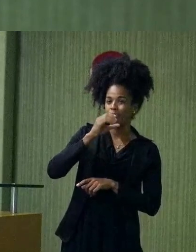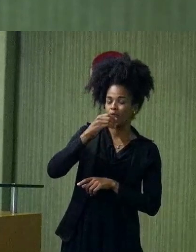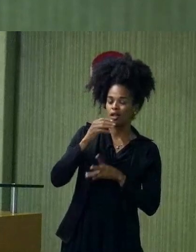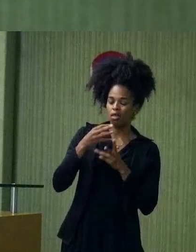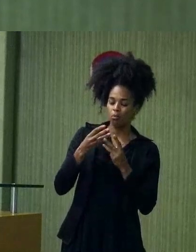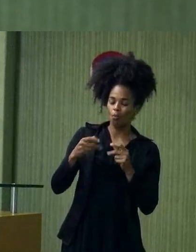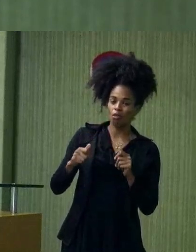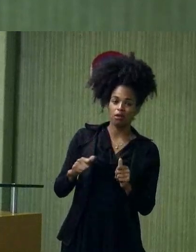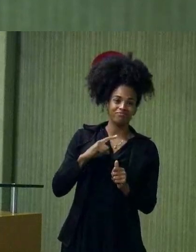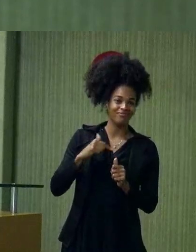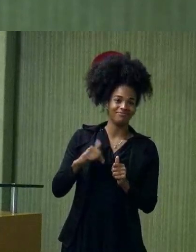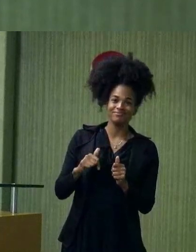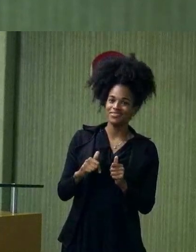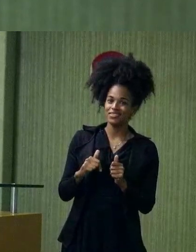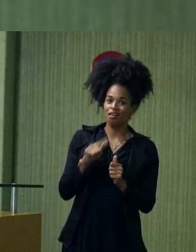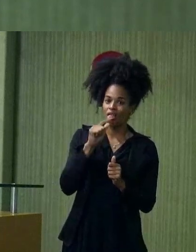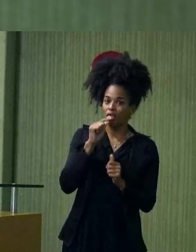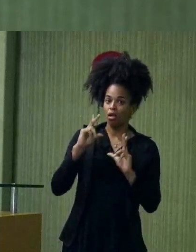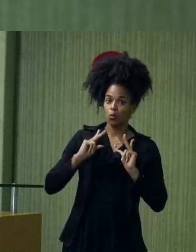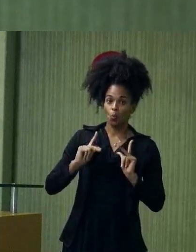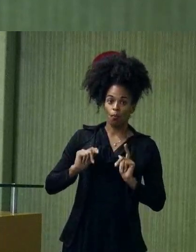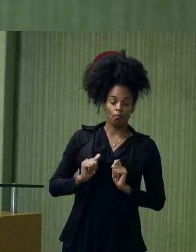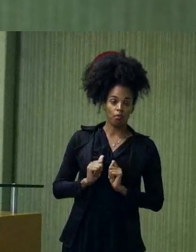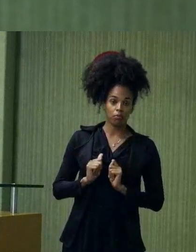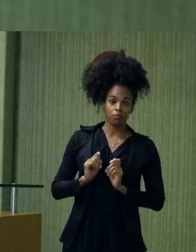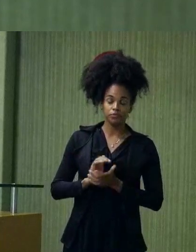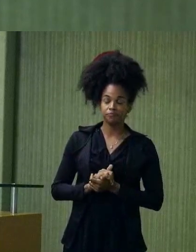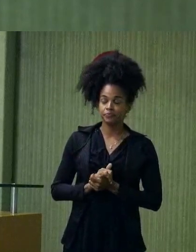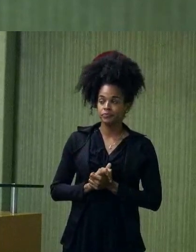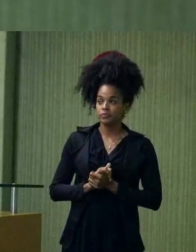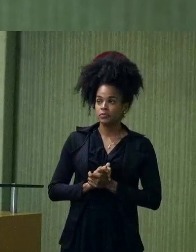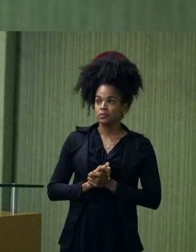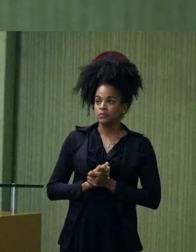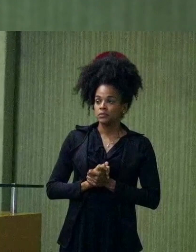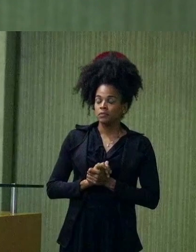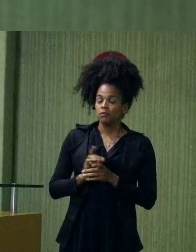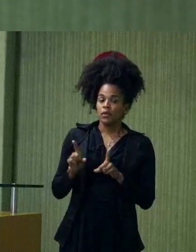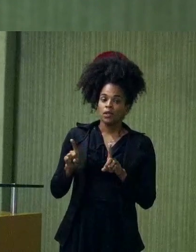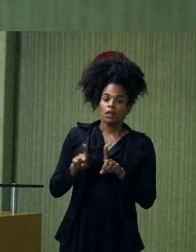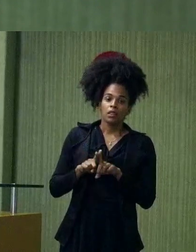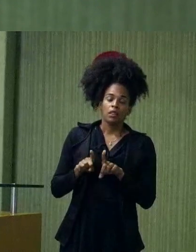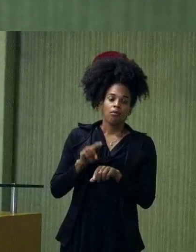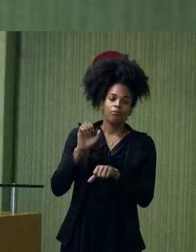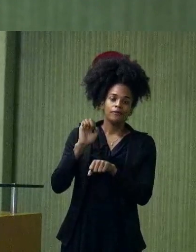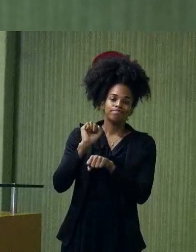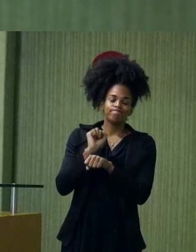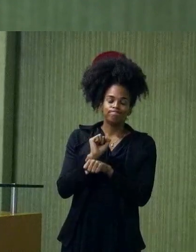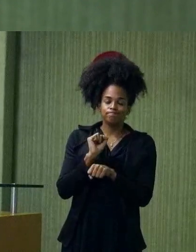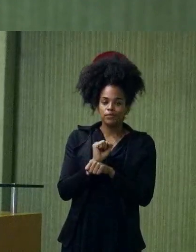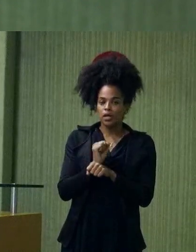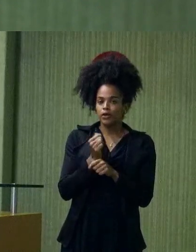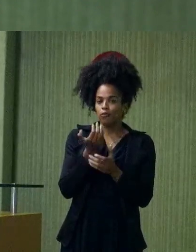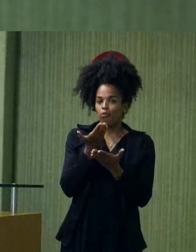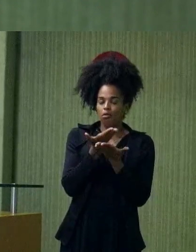estavam sem Poo e sem água e eh a paralisação das aulas presenciais 10 dias de aulas